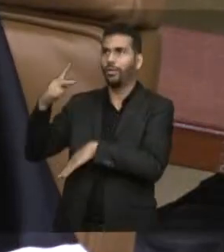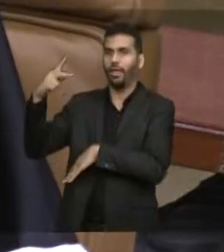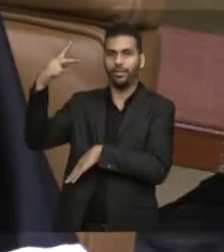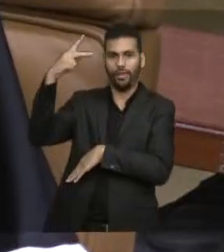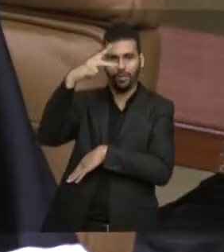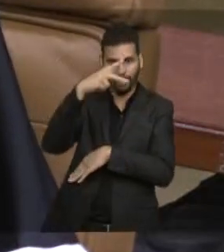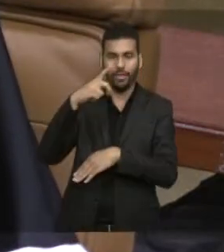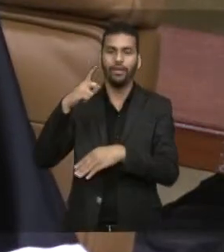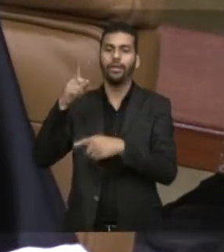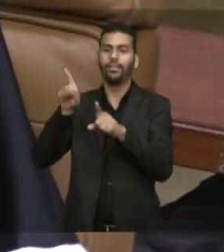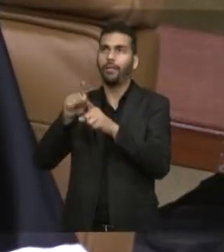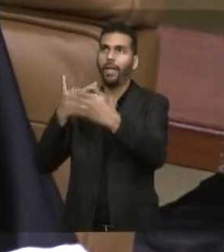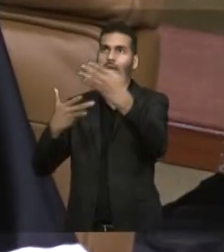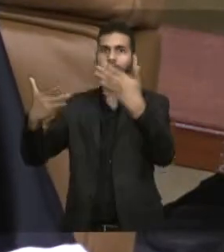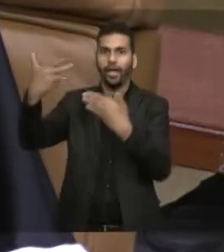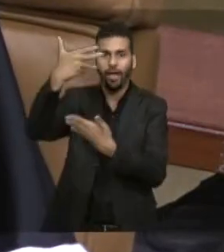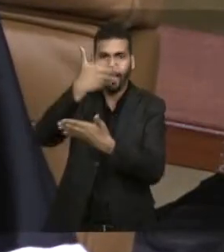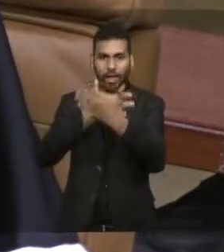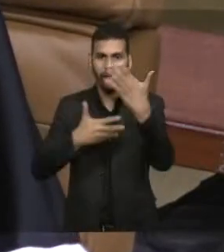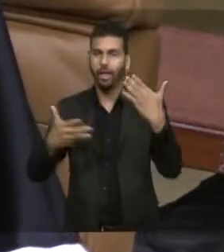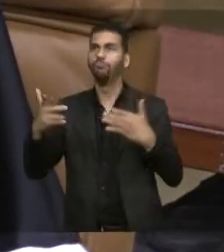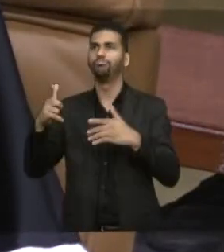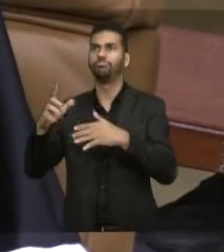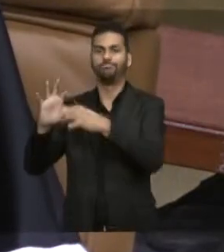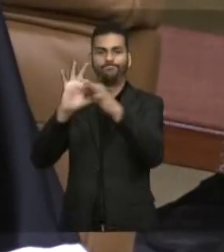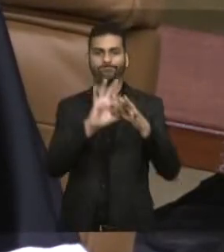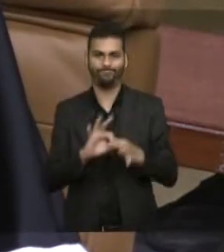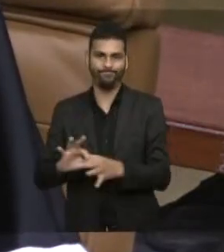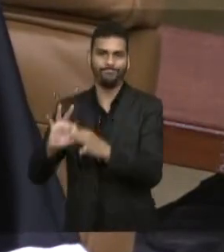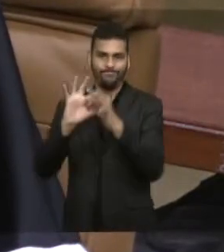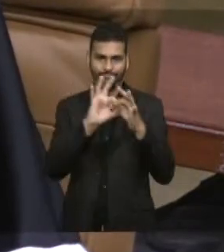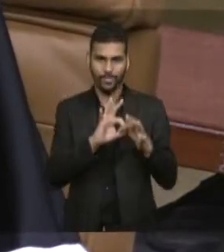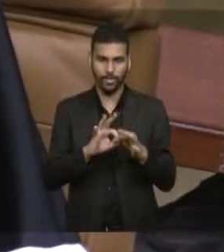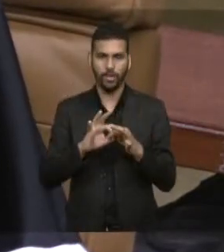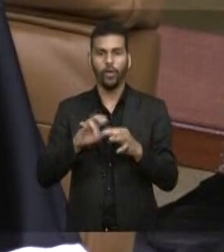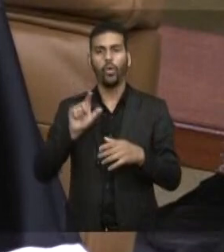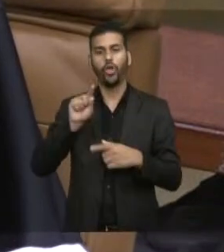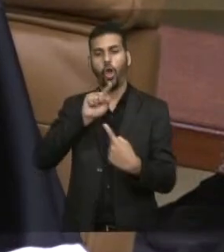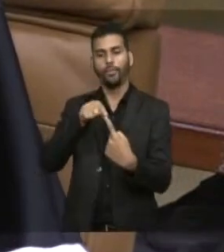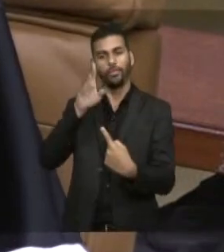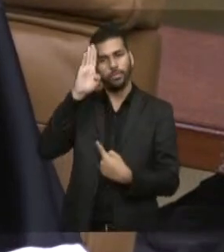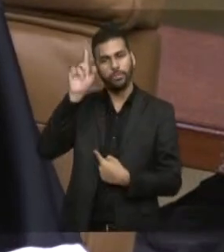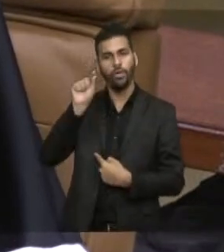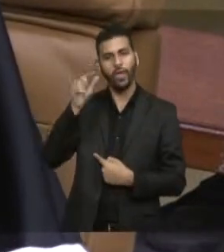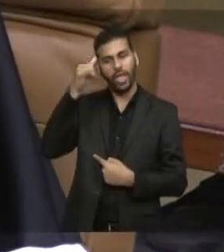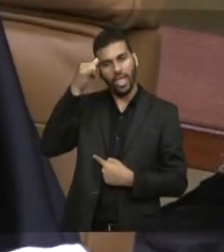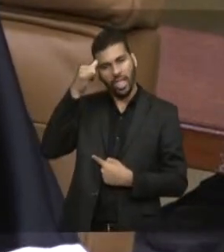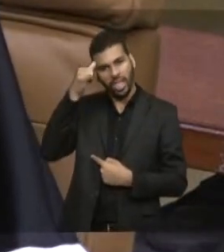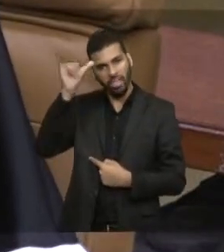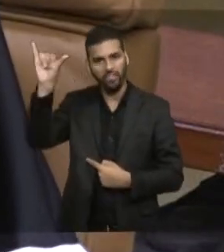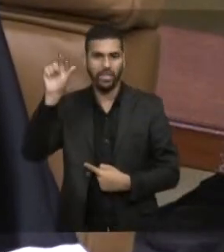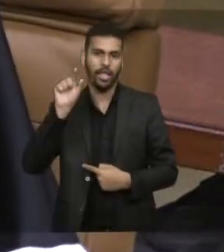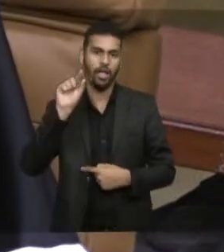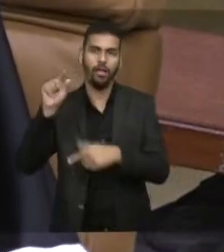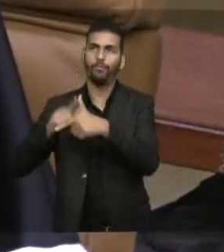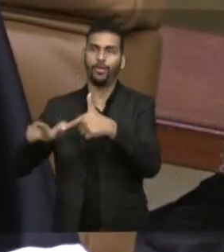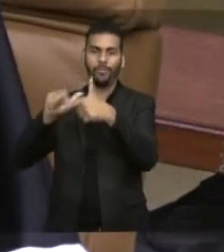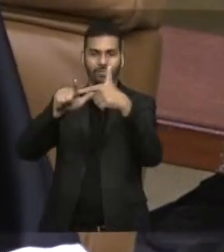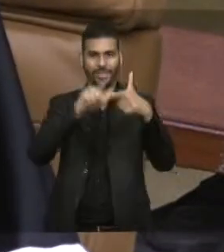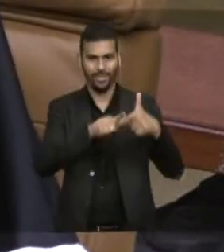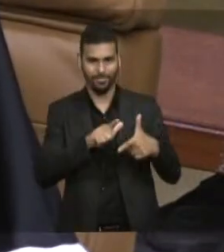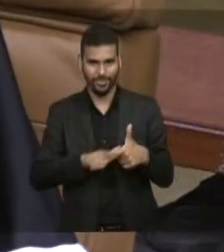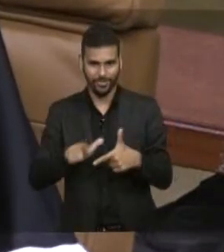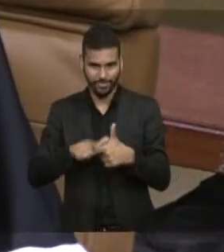harmônica entre todas as esferas com o objetivo de evitar a secessão nessa